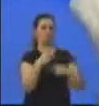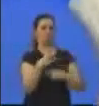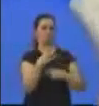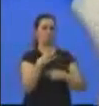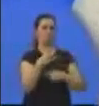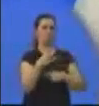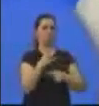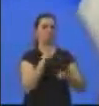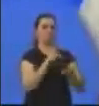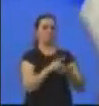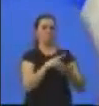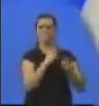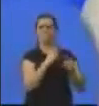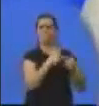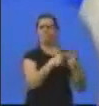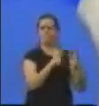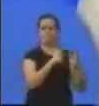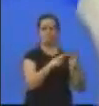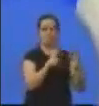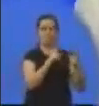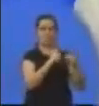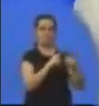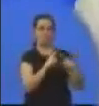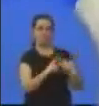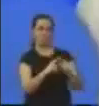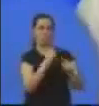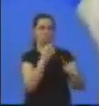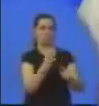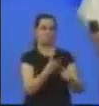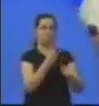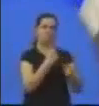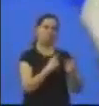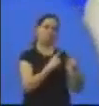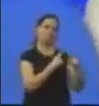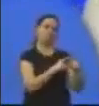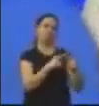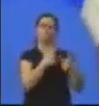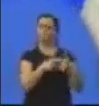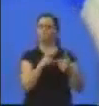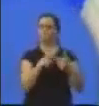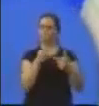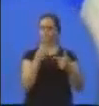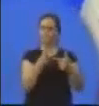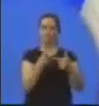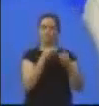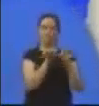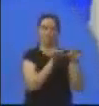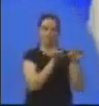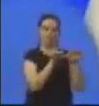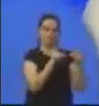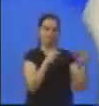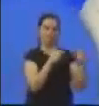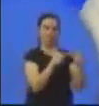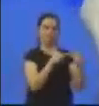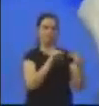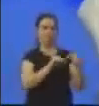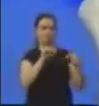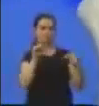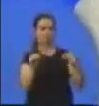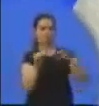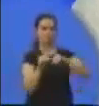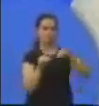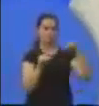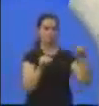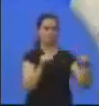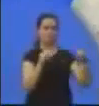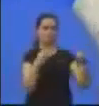3. Então, multiplico e divido por 3. Multipliquei e dividi por 3, aí eu vou arrumar de modo conveniente, troco as posições do 5 e do